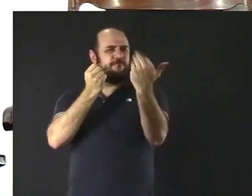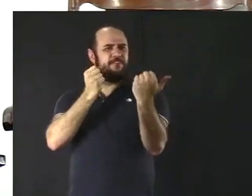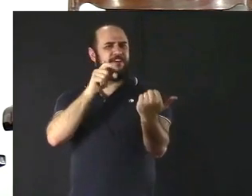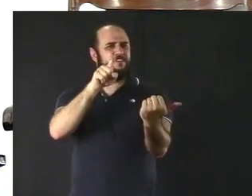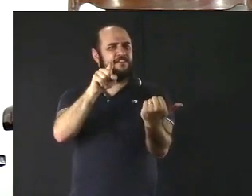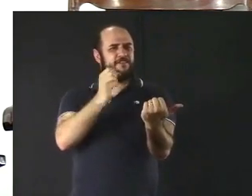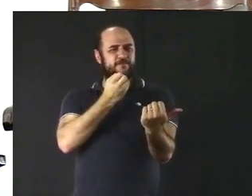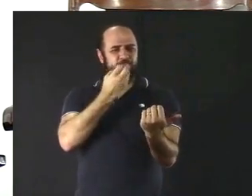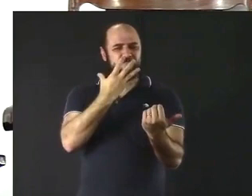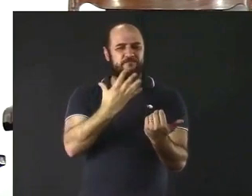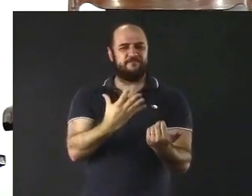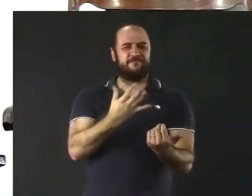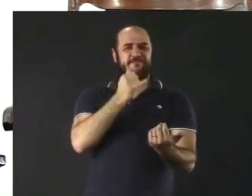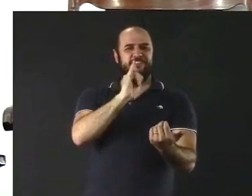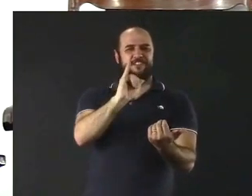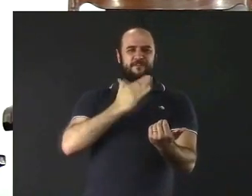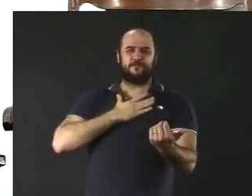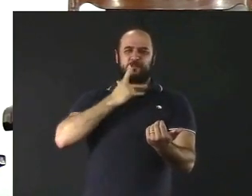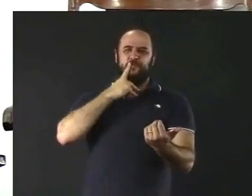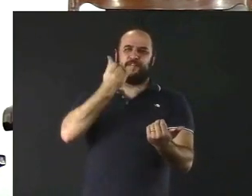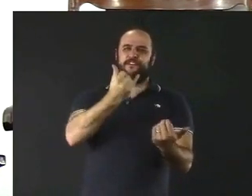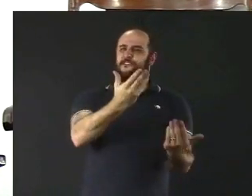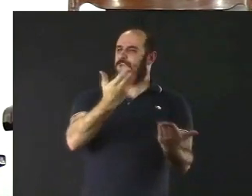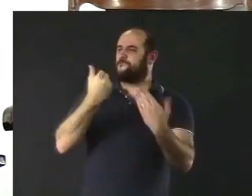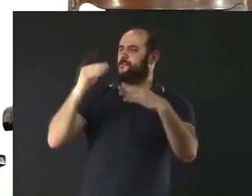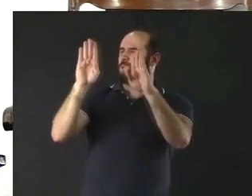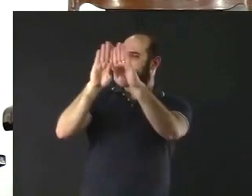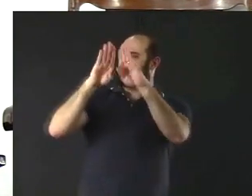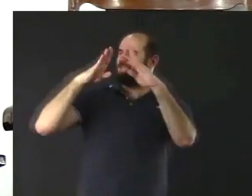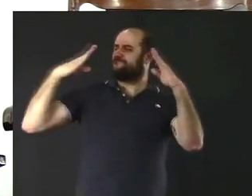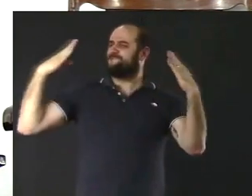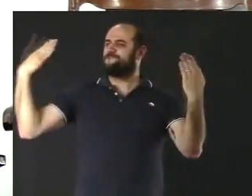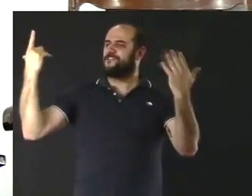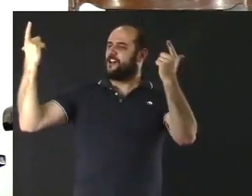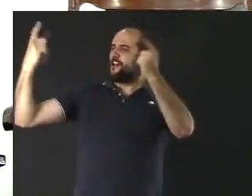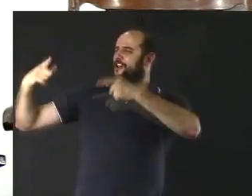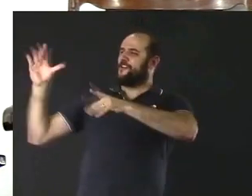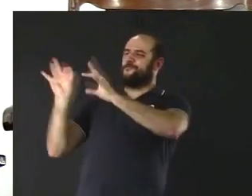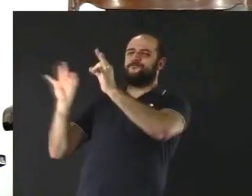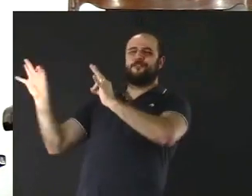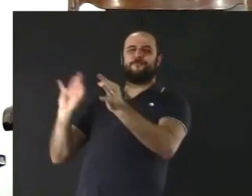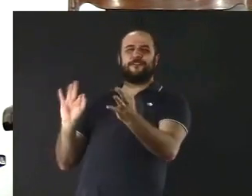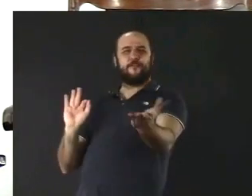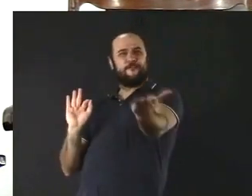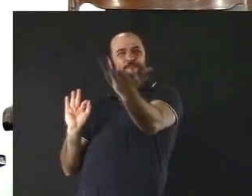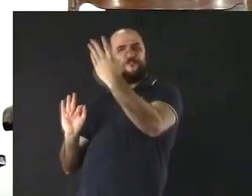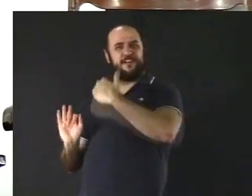Pai, entrai pelas portas do reino que vos está preparado.